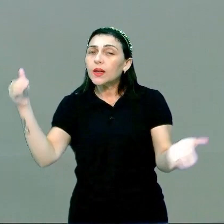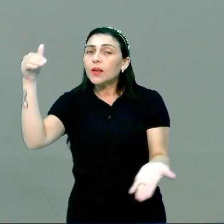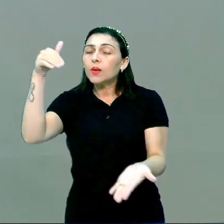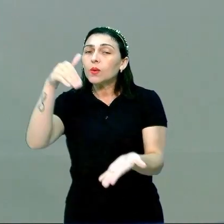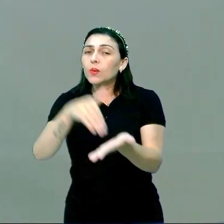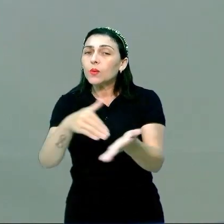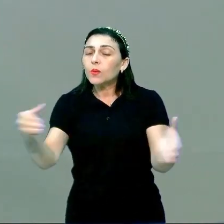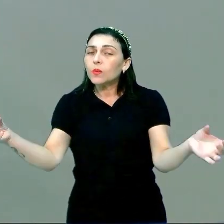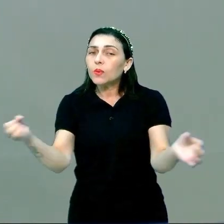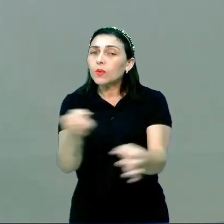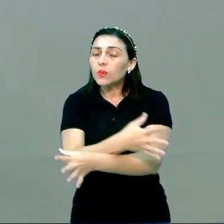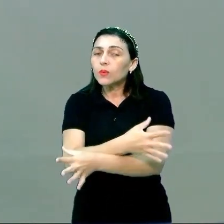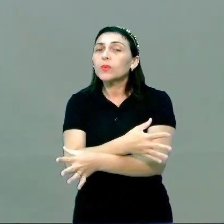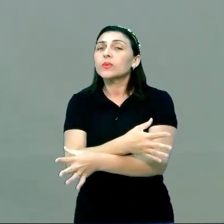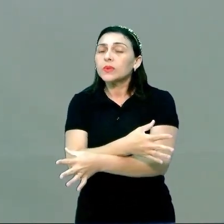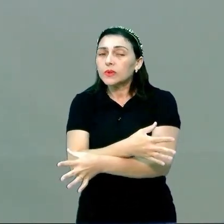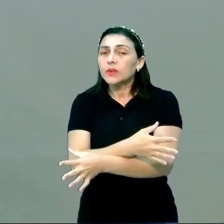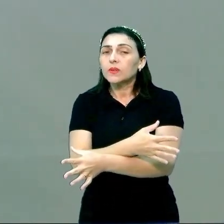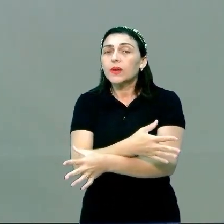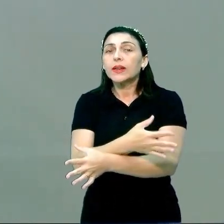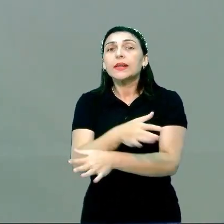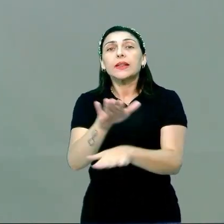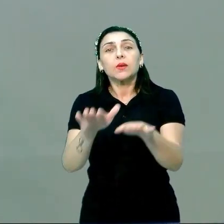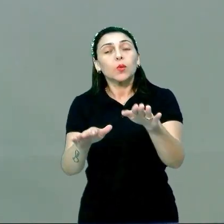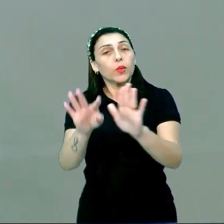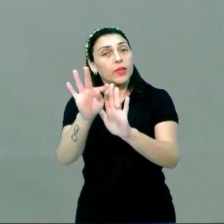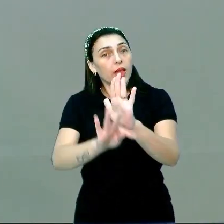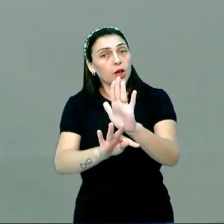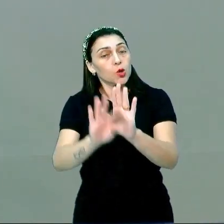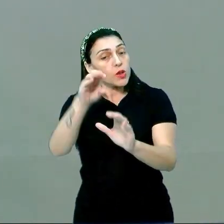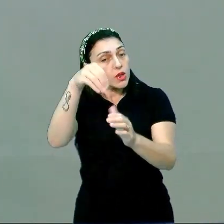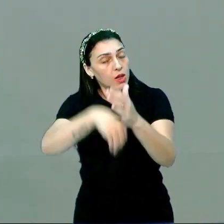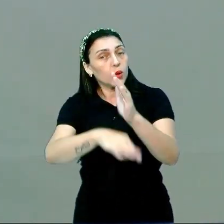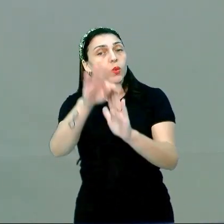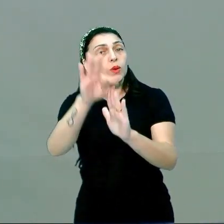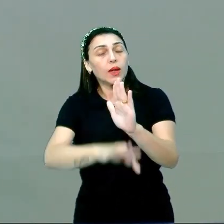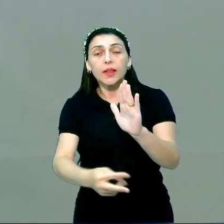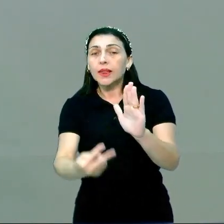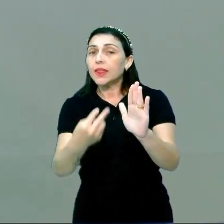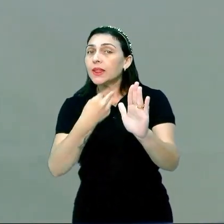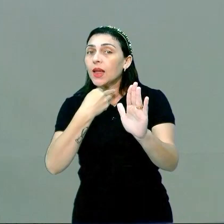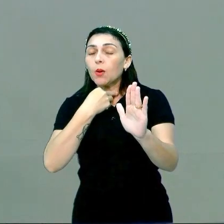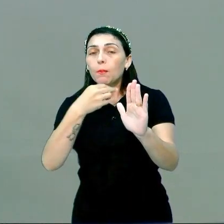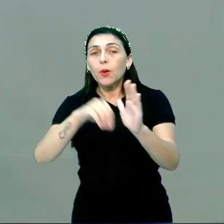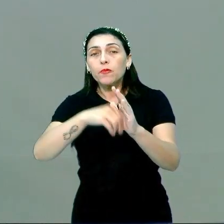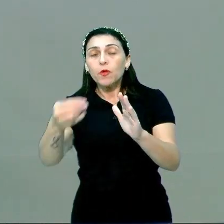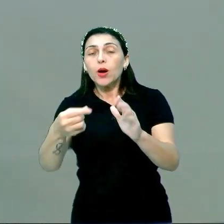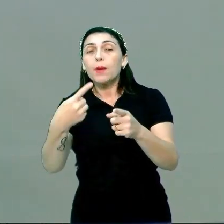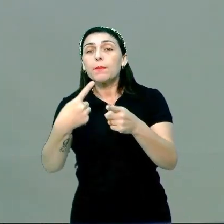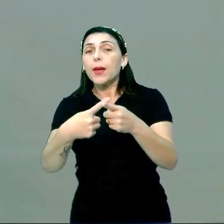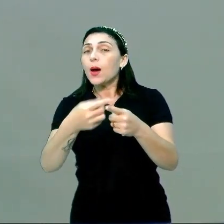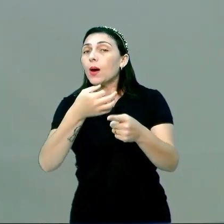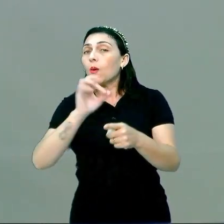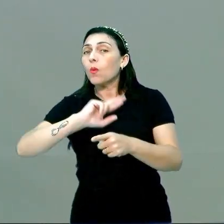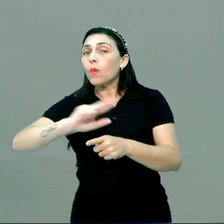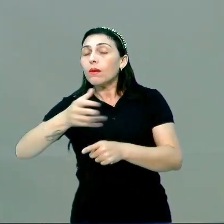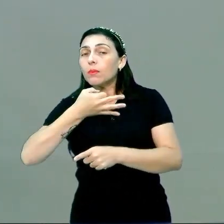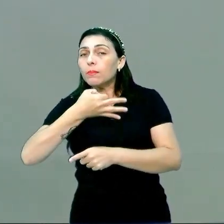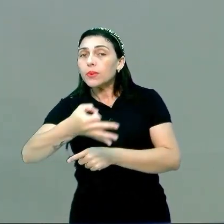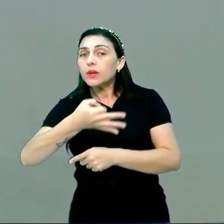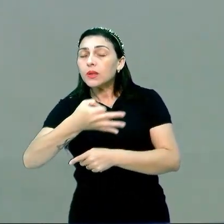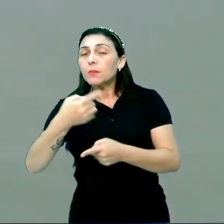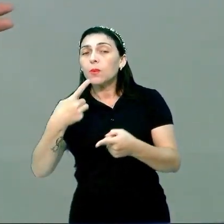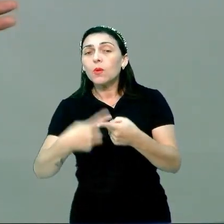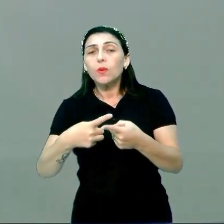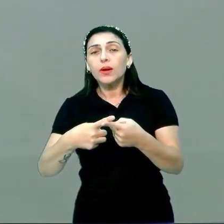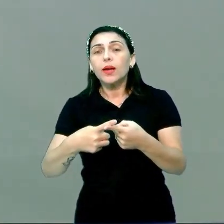conclusão, tá? Conclusão essa de acordo com o texto, não pode estar fora. Por isso que não é opinativo, porque a opinião, a gente